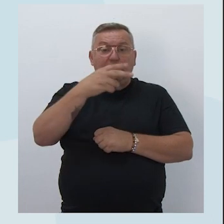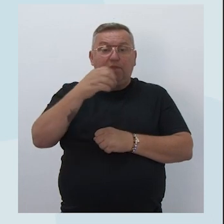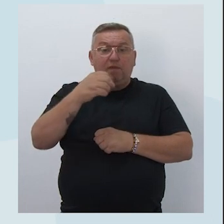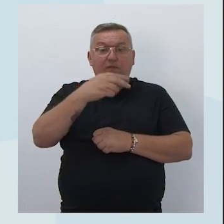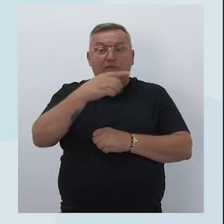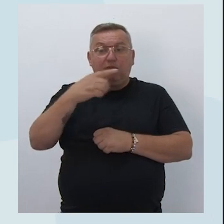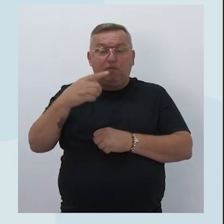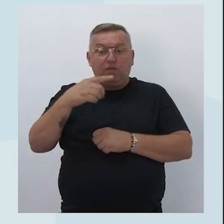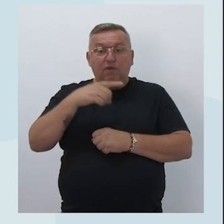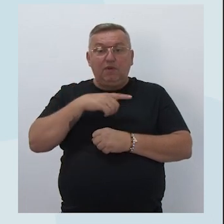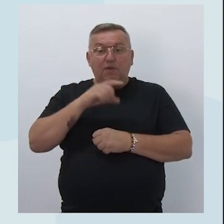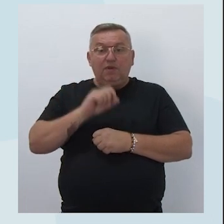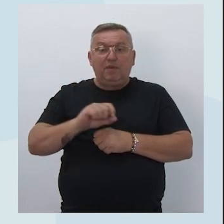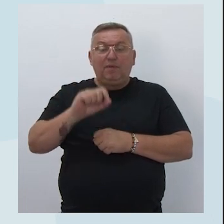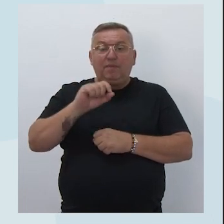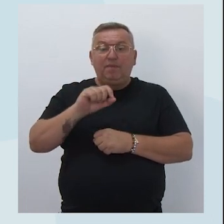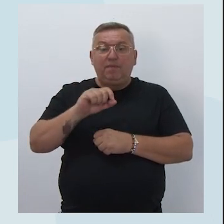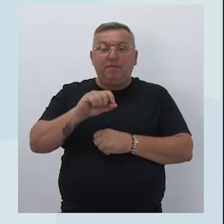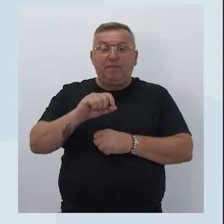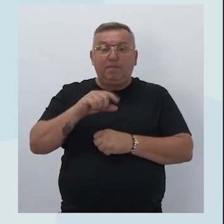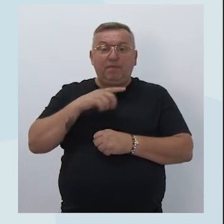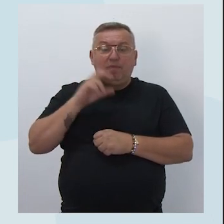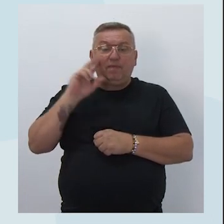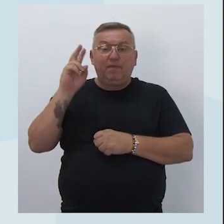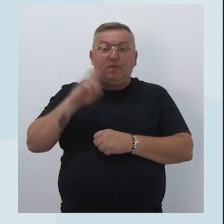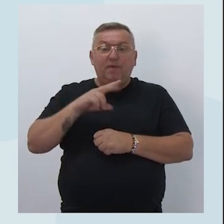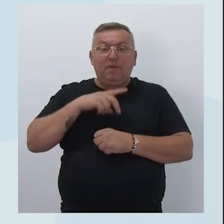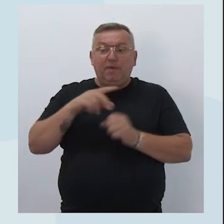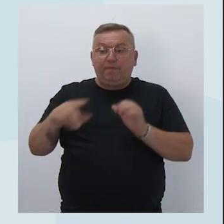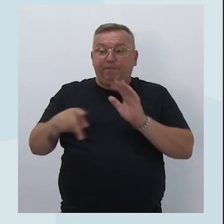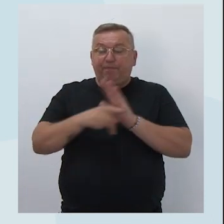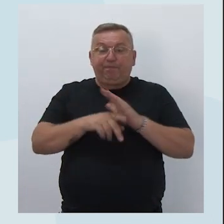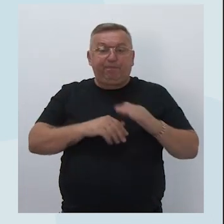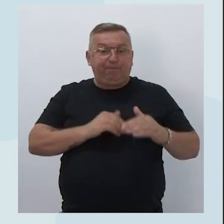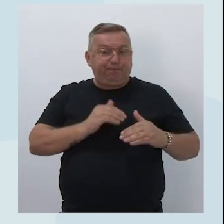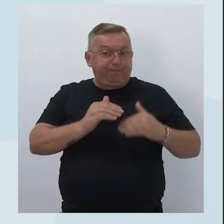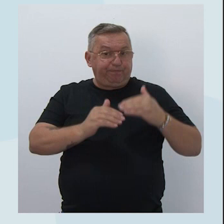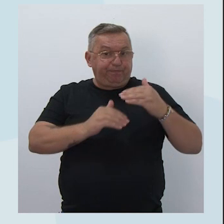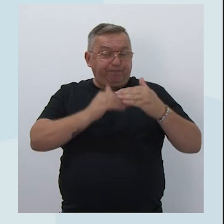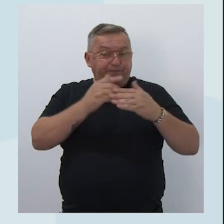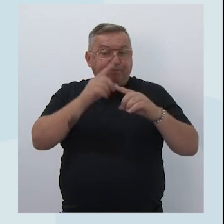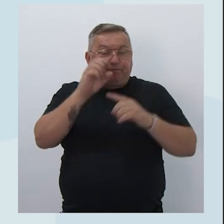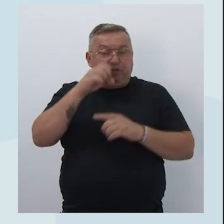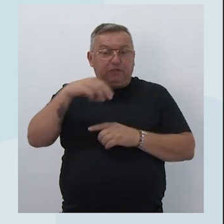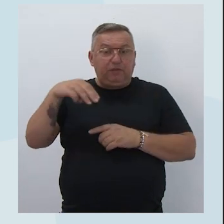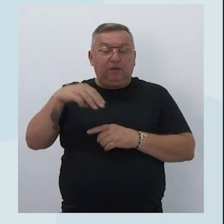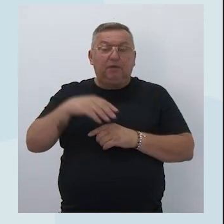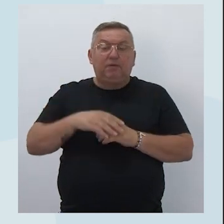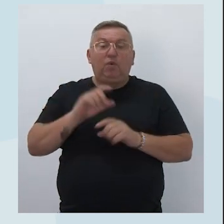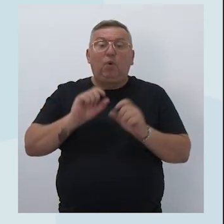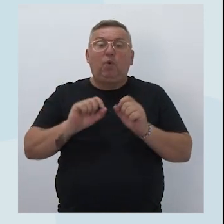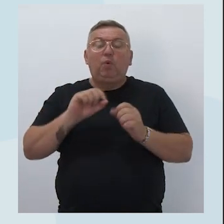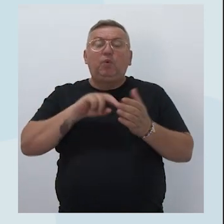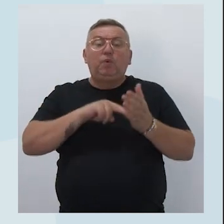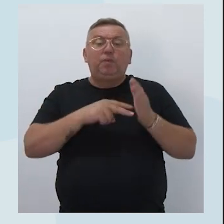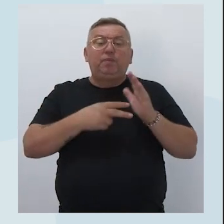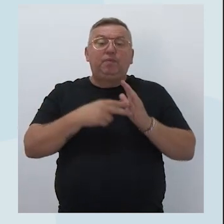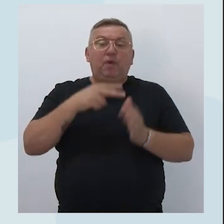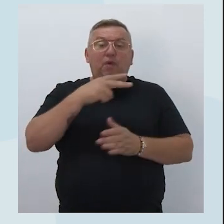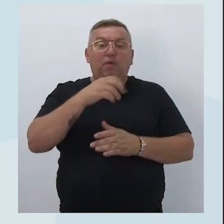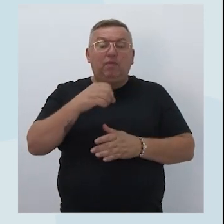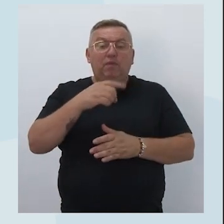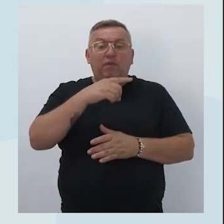2021 a 2023, iniciaremos a implementação progressiva do currículo paulista do ensino médio, ou seja,